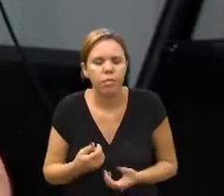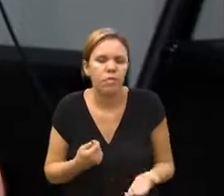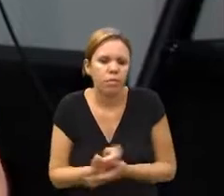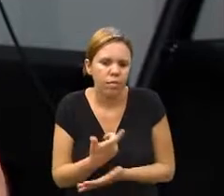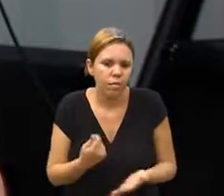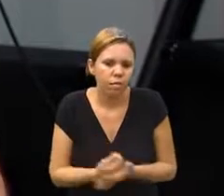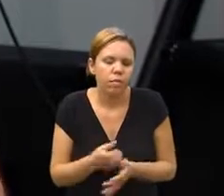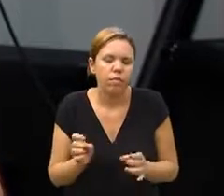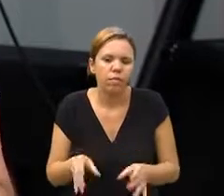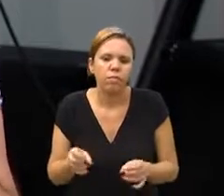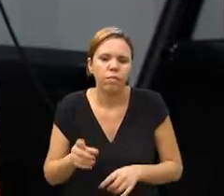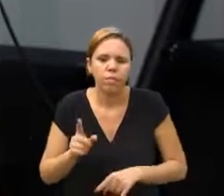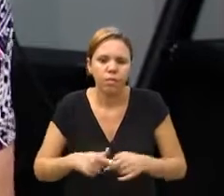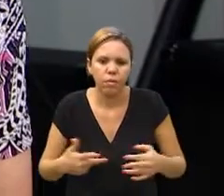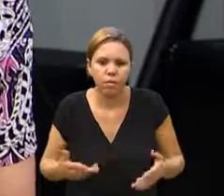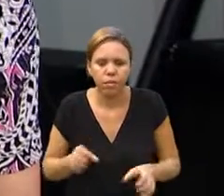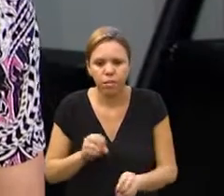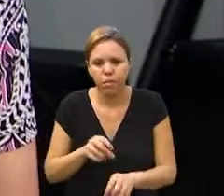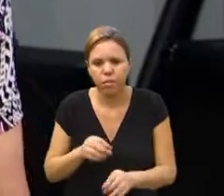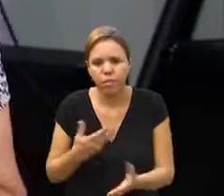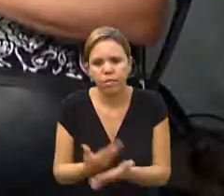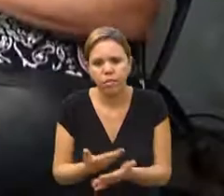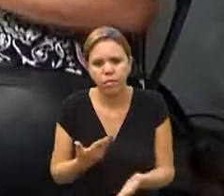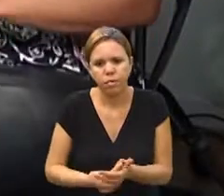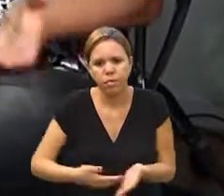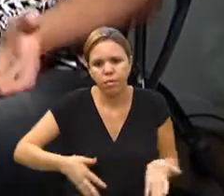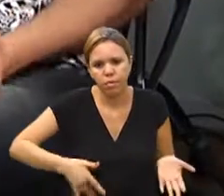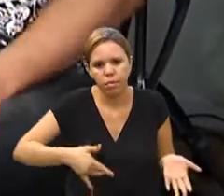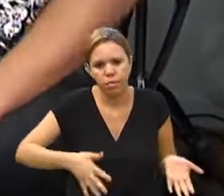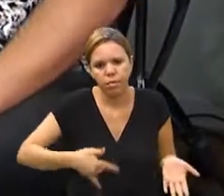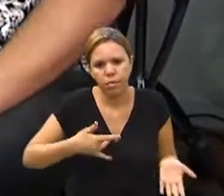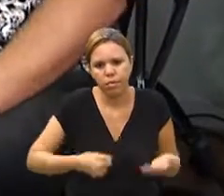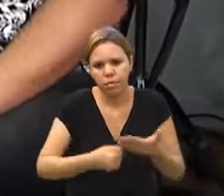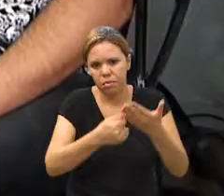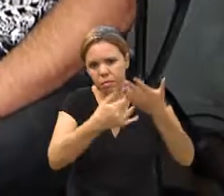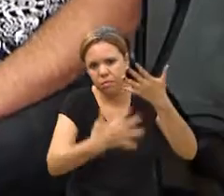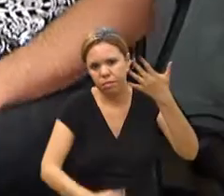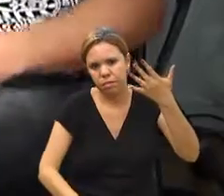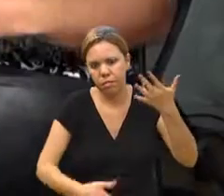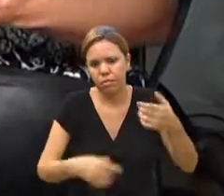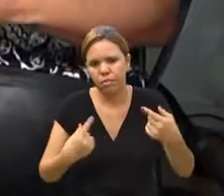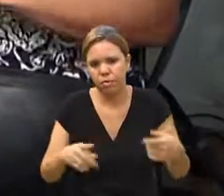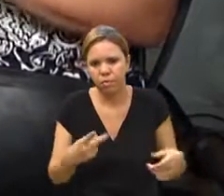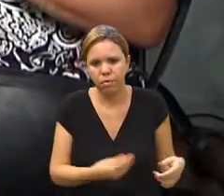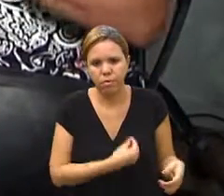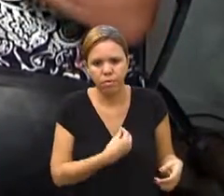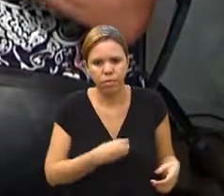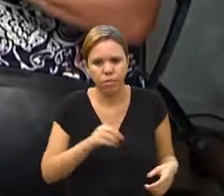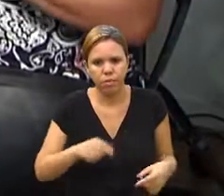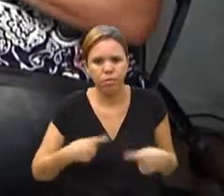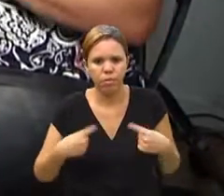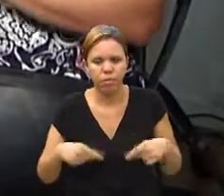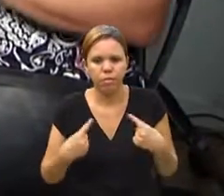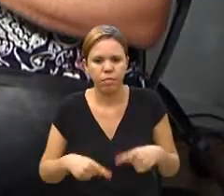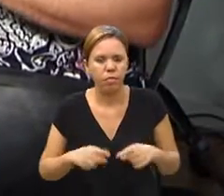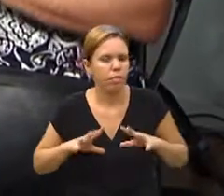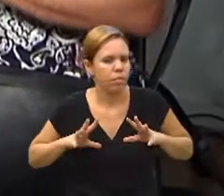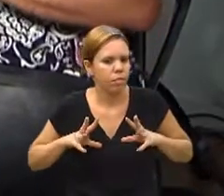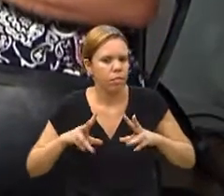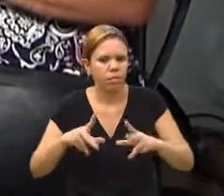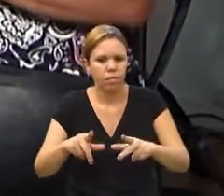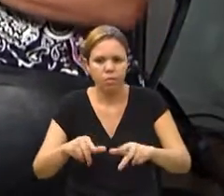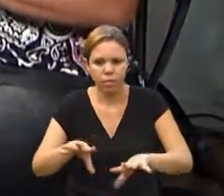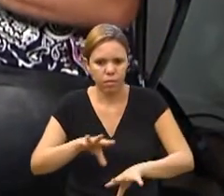vendo instrumentos, dou aula de guitarra. Bom, enfim, sua né? música, a Sim. sua vida é a música. A minha vida é a música. Você respira a música.